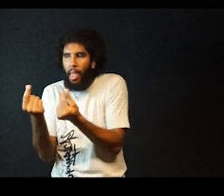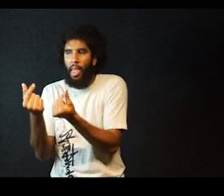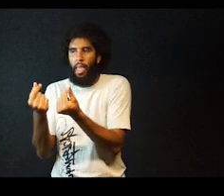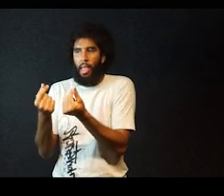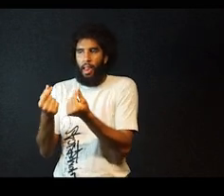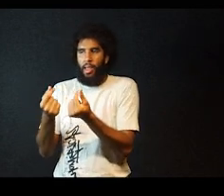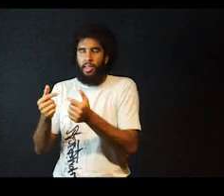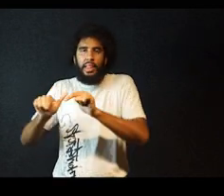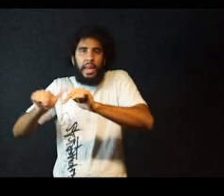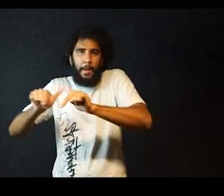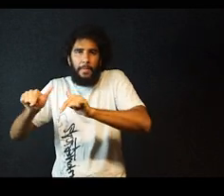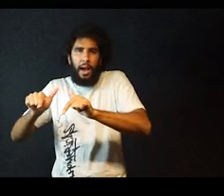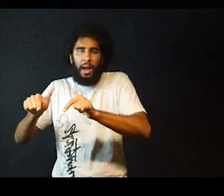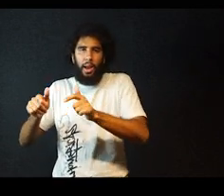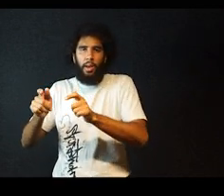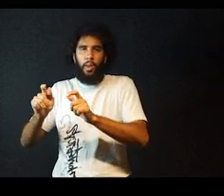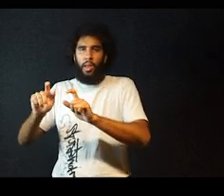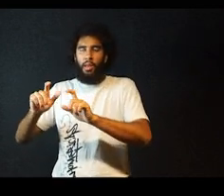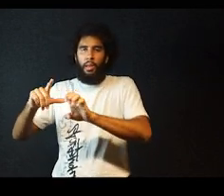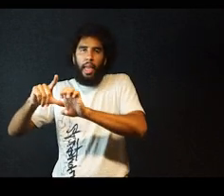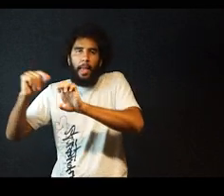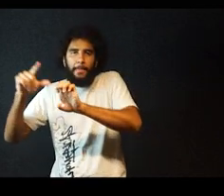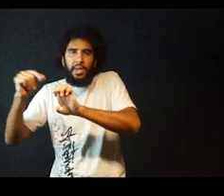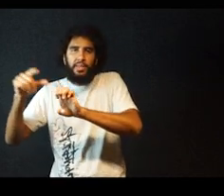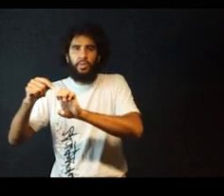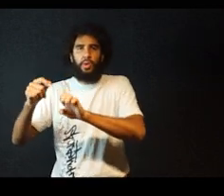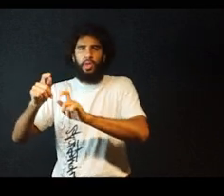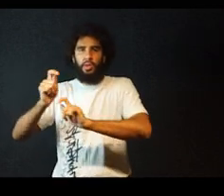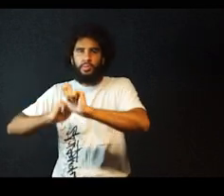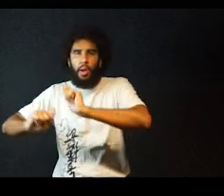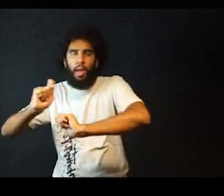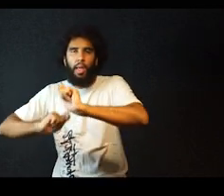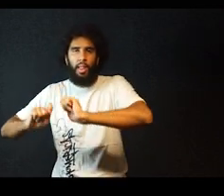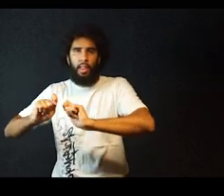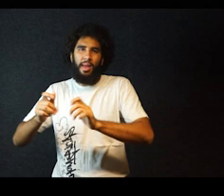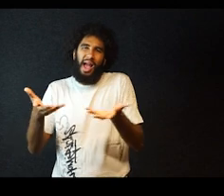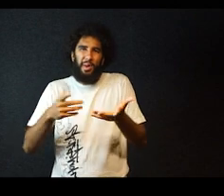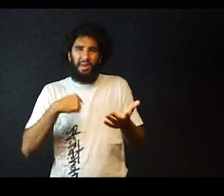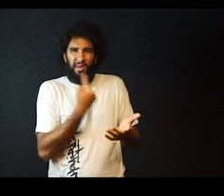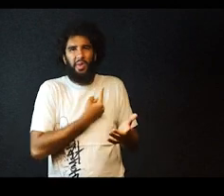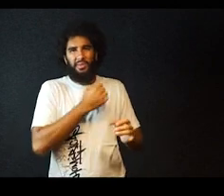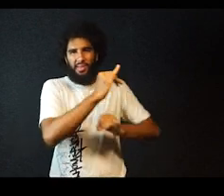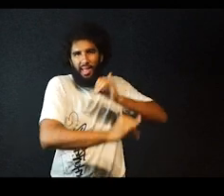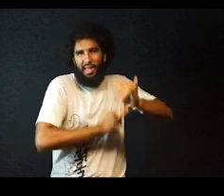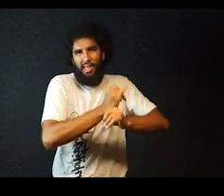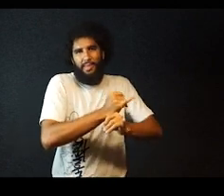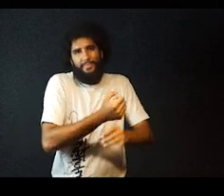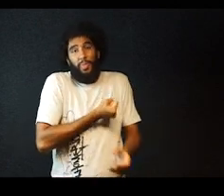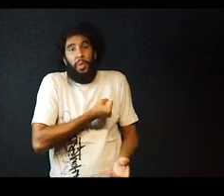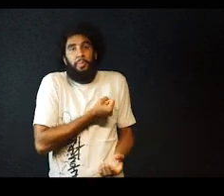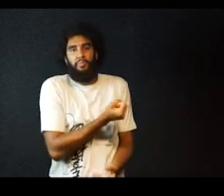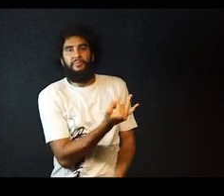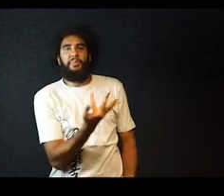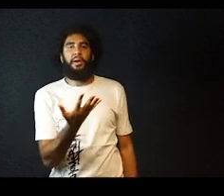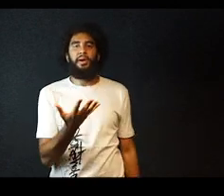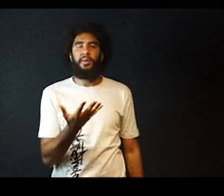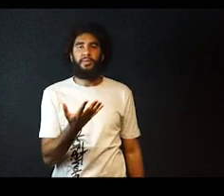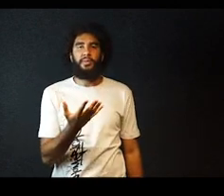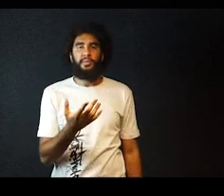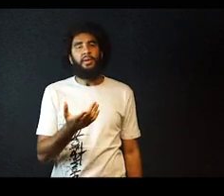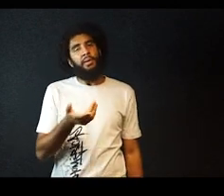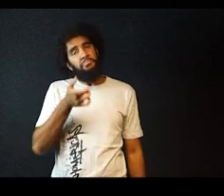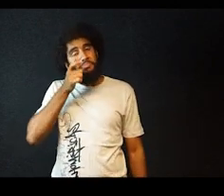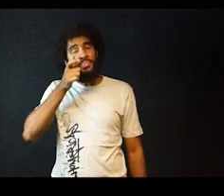renda, empreendedorismo, para a gente que está nessa era da internet, dos algoritmos,